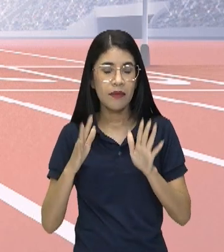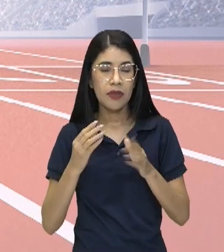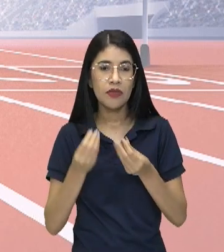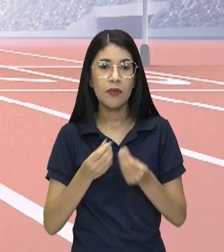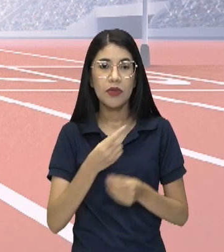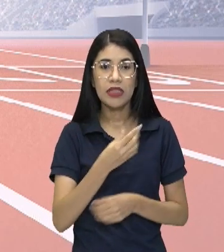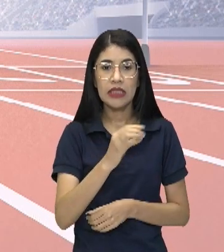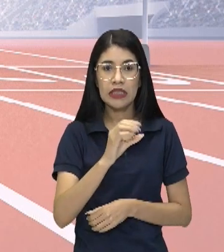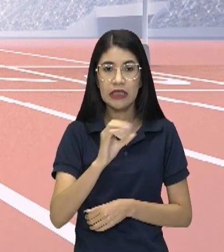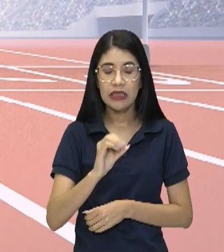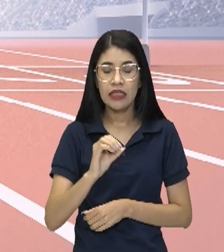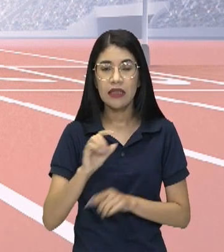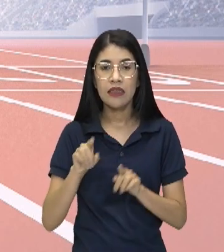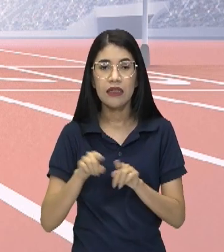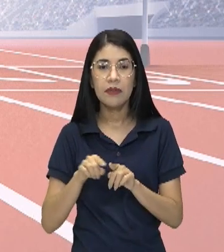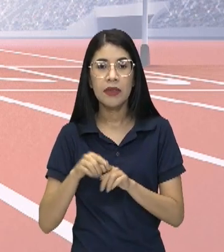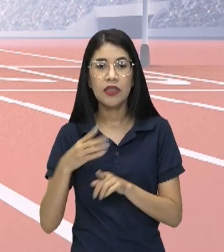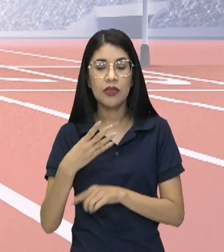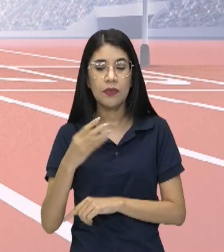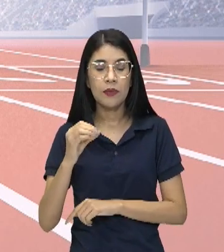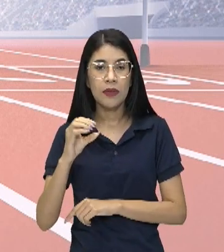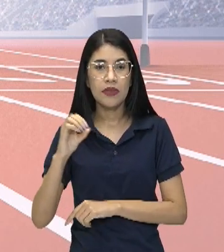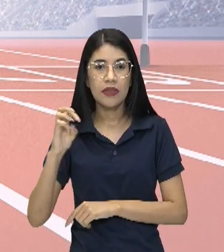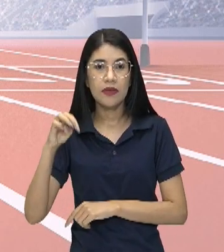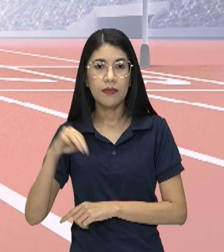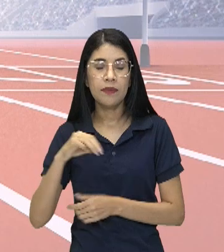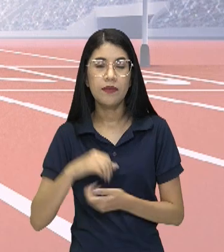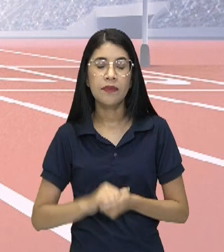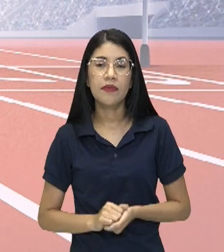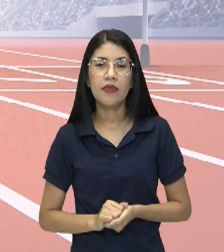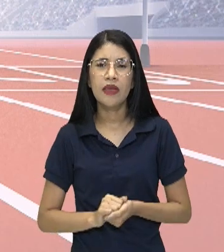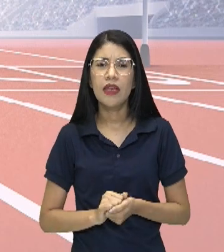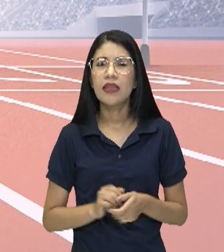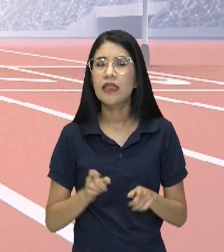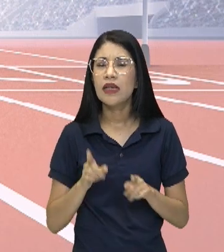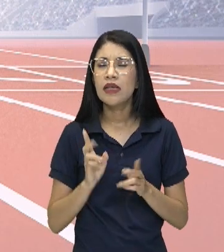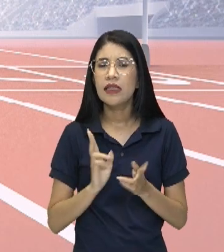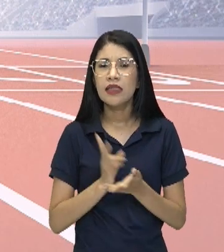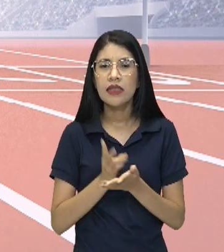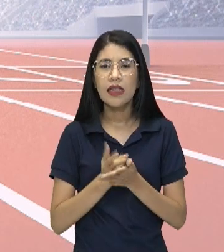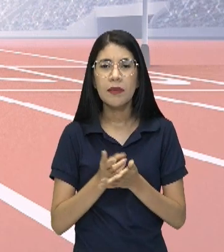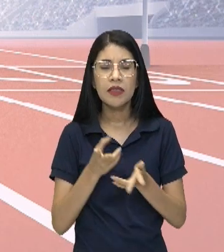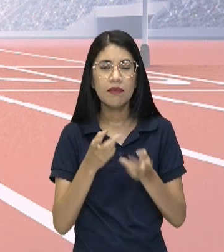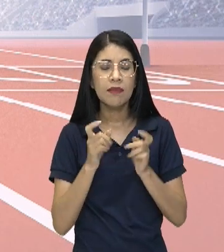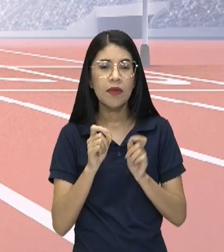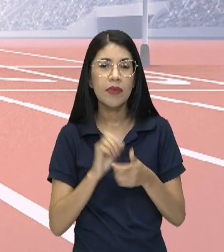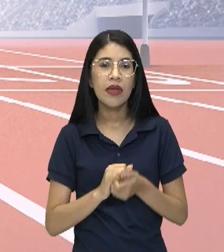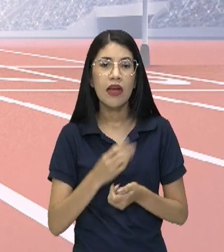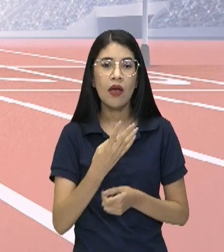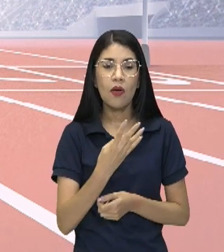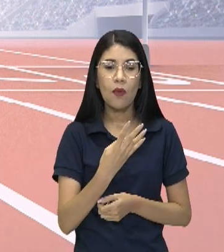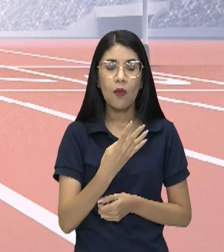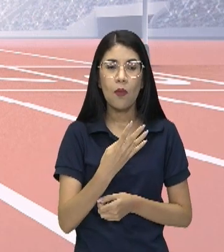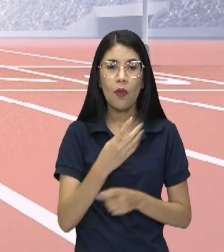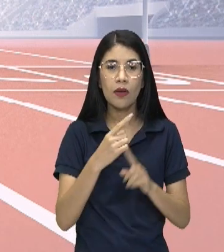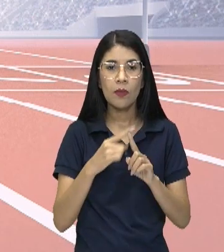e 400 metros, que a gente comumente escuta 4 por 100 ou 4 por 400. Para a gente